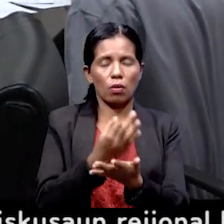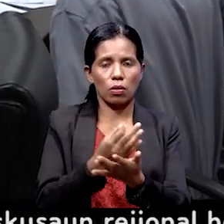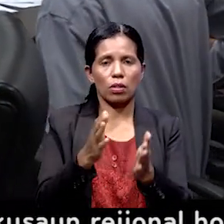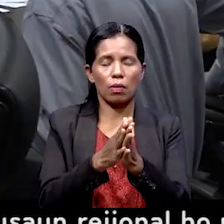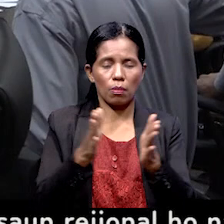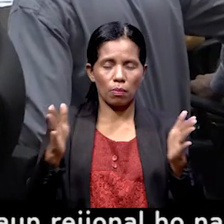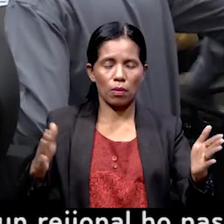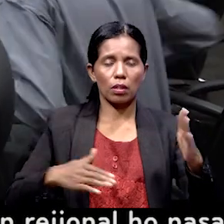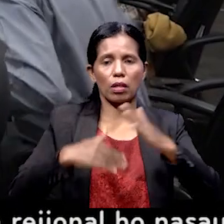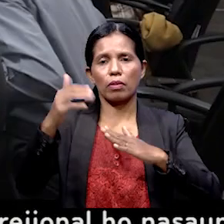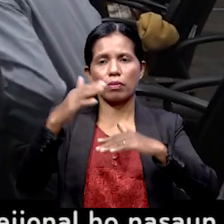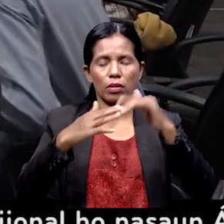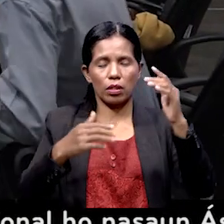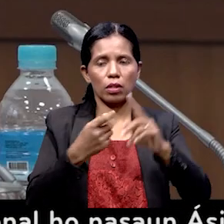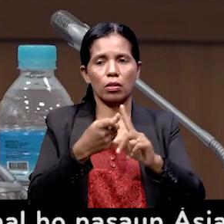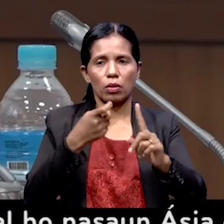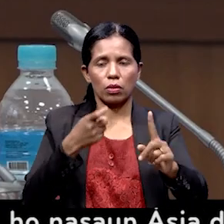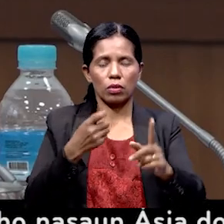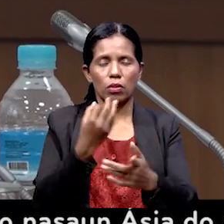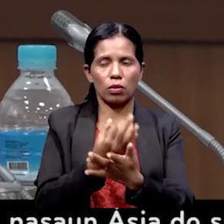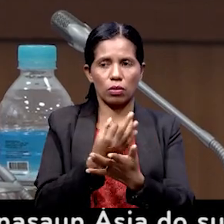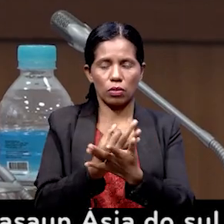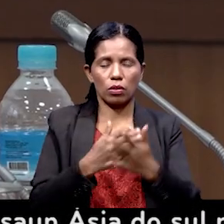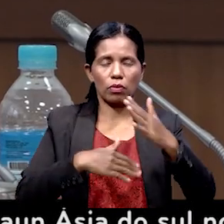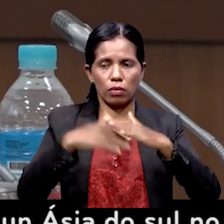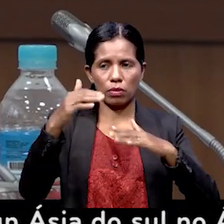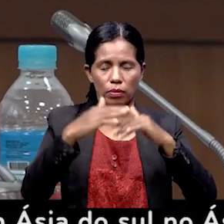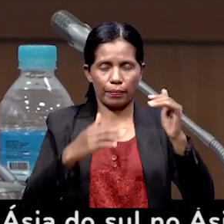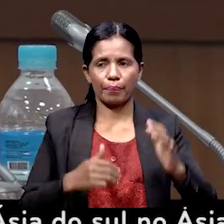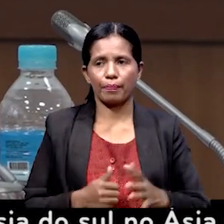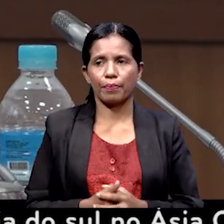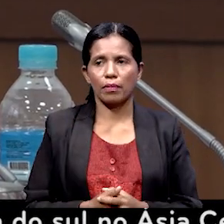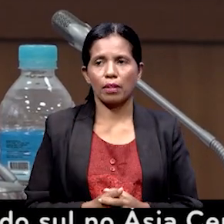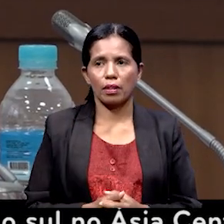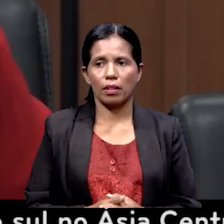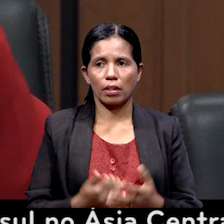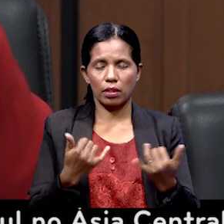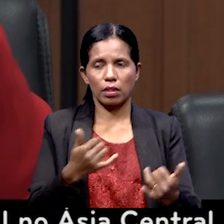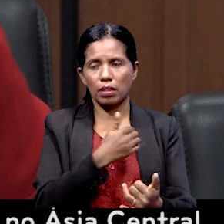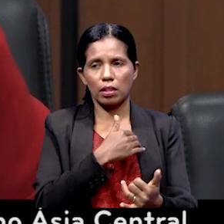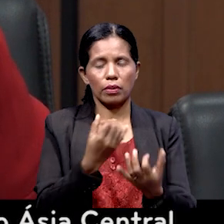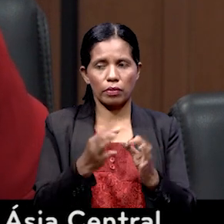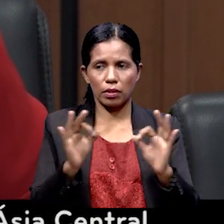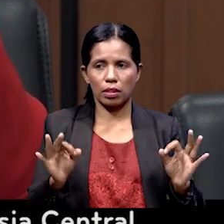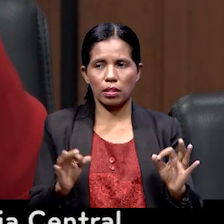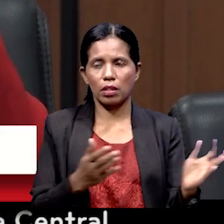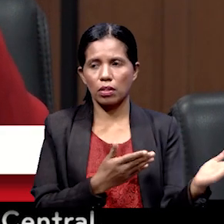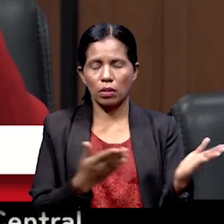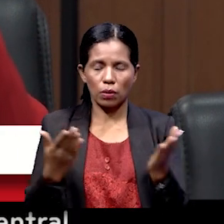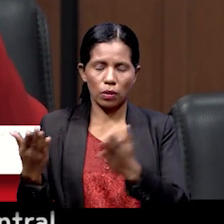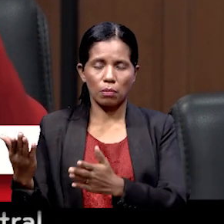ba infraestrutura li husi fundo infraestrutura nian. Mas ida nesse dia final, se lori ba debate